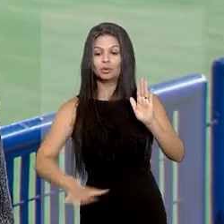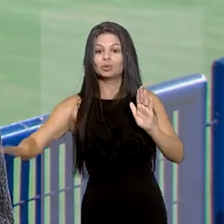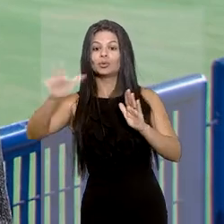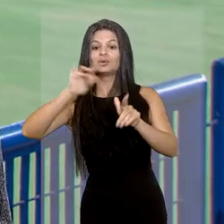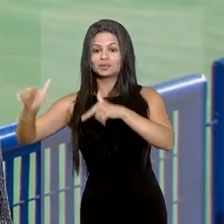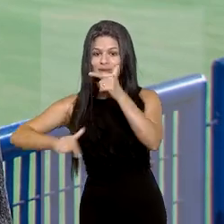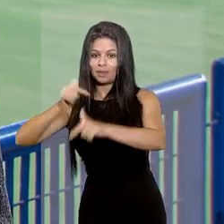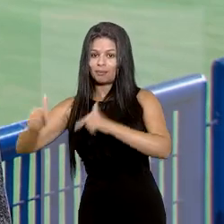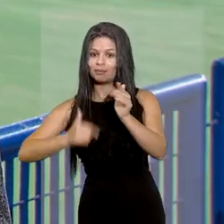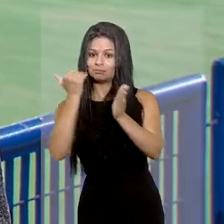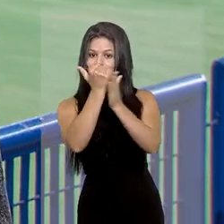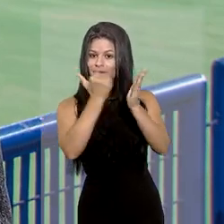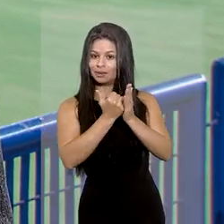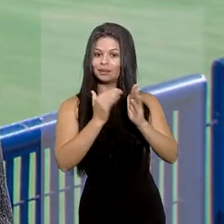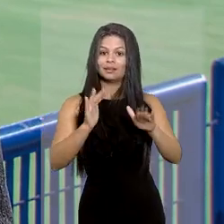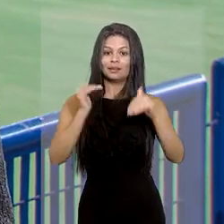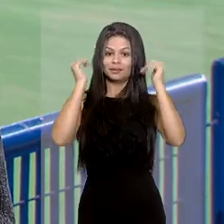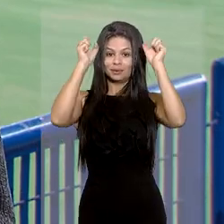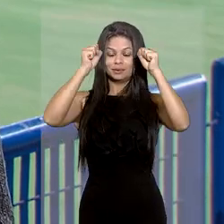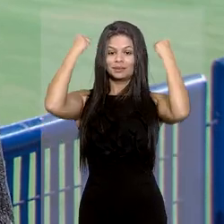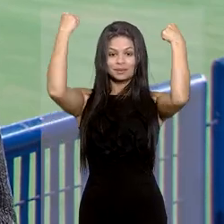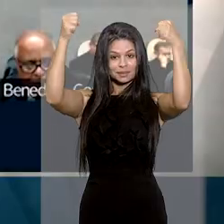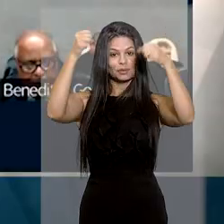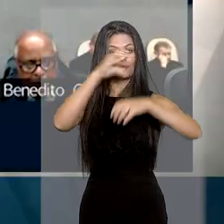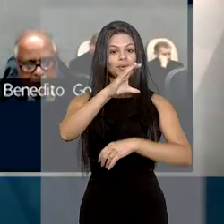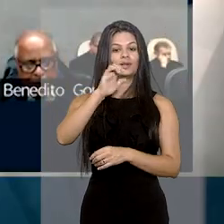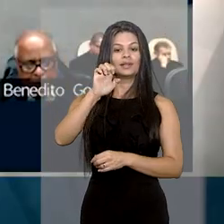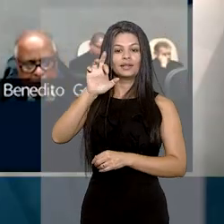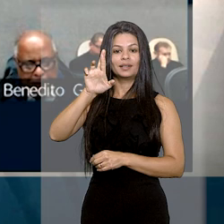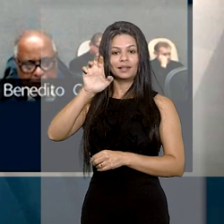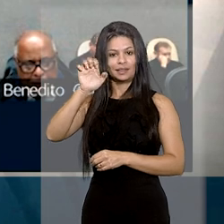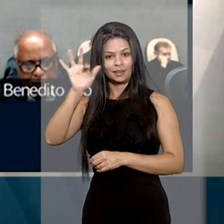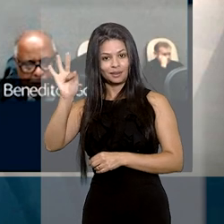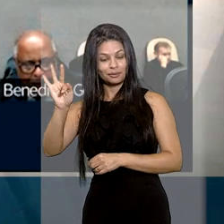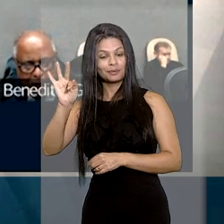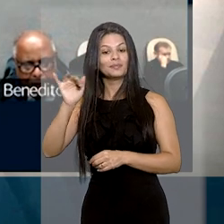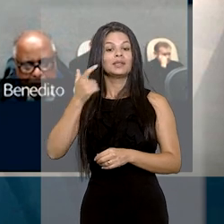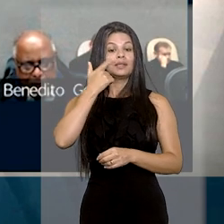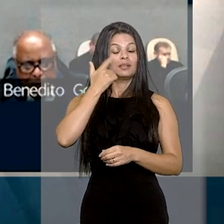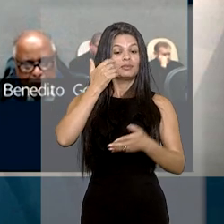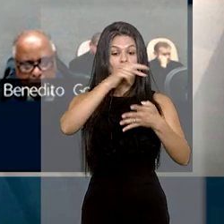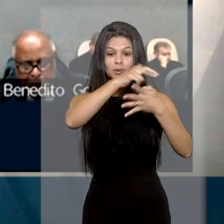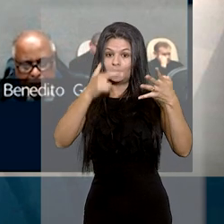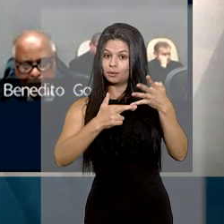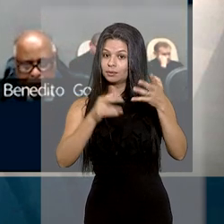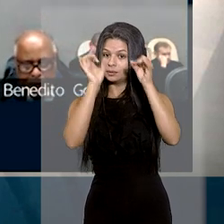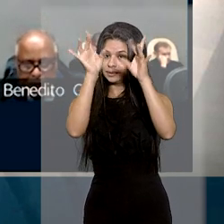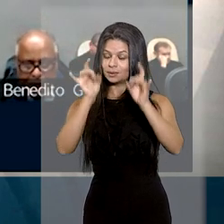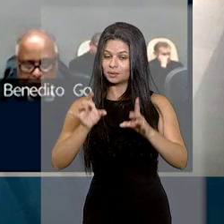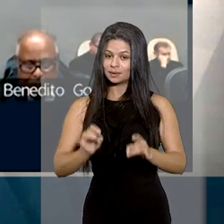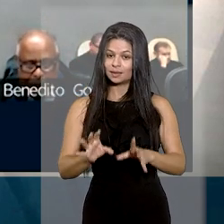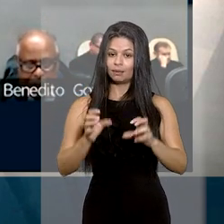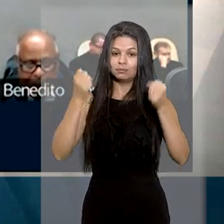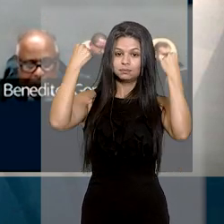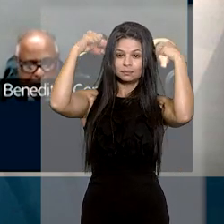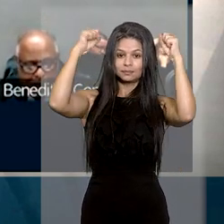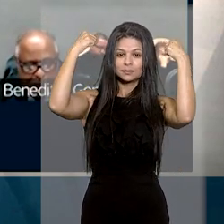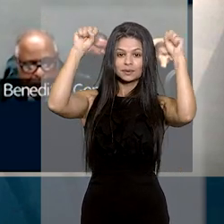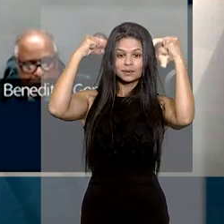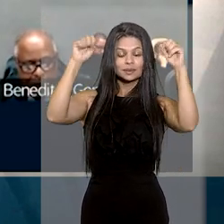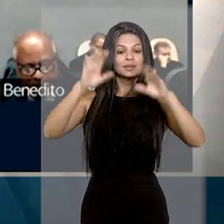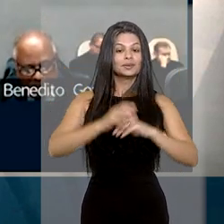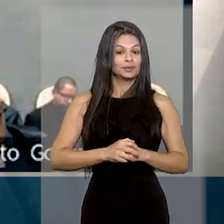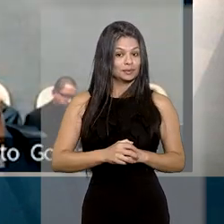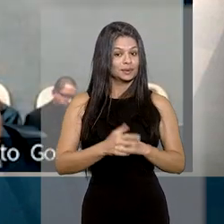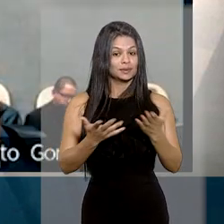exercem pelo Conselho Regional de Educação Física o crefe ao negar provimento ao recurso especial do Conselho Regional de Educação Física da